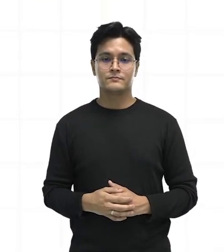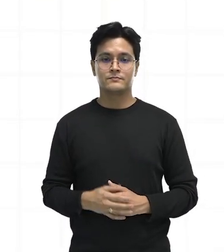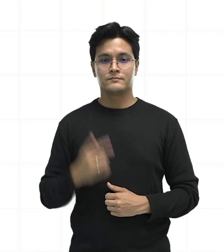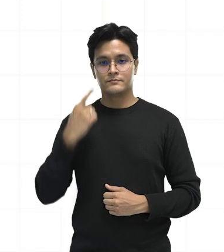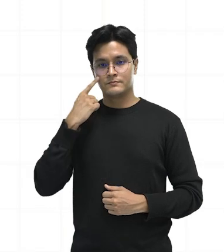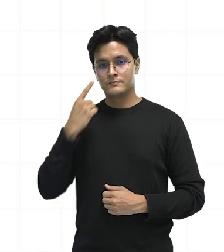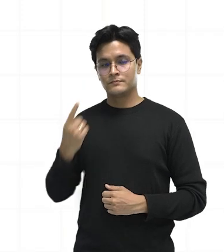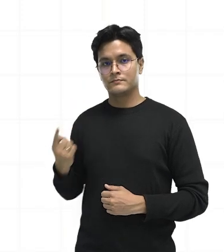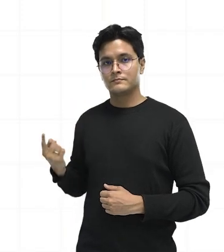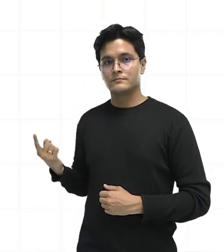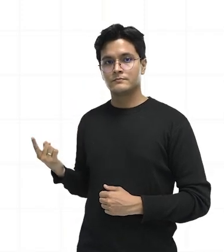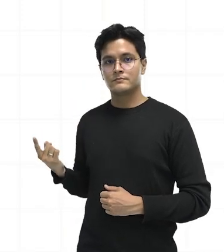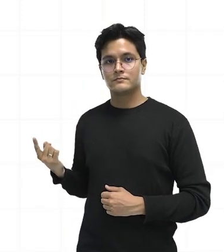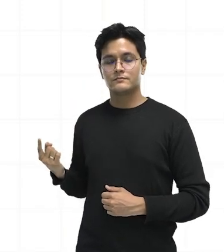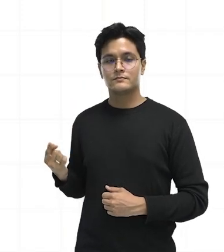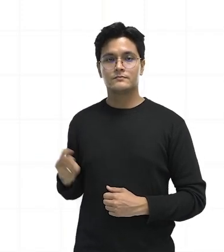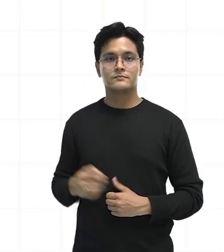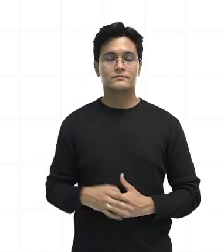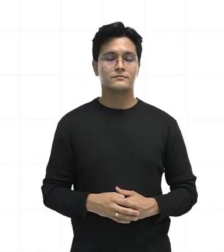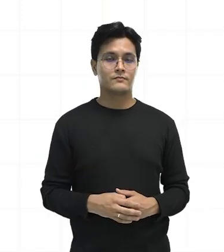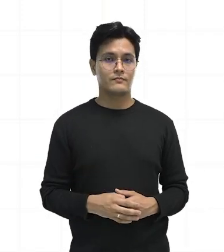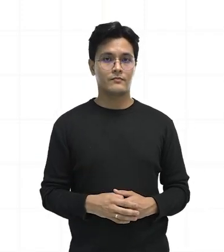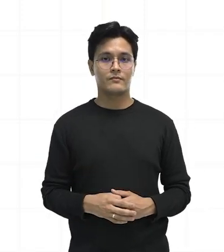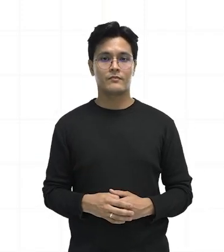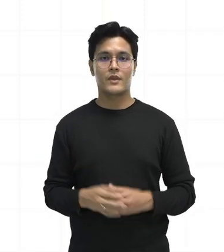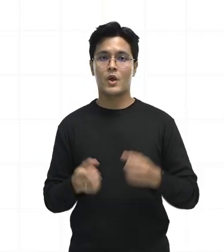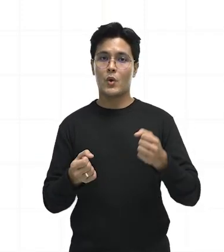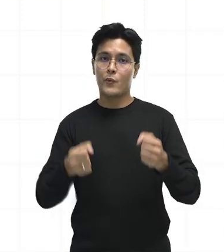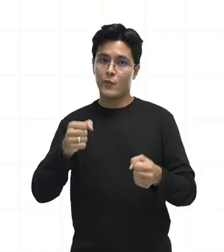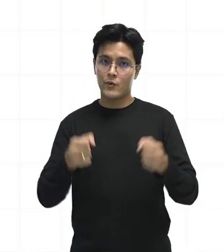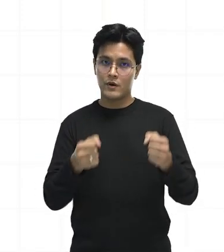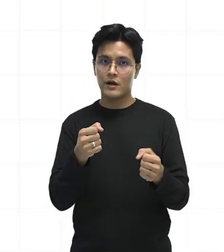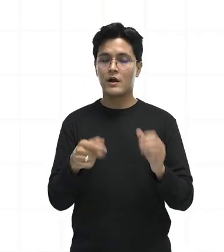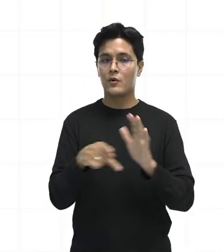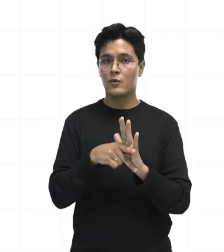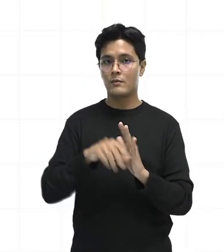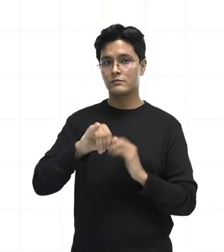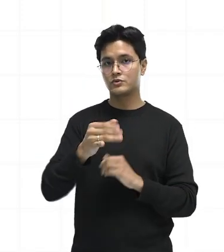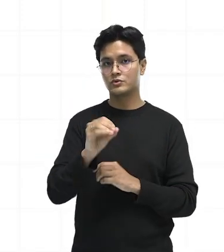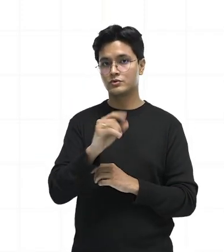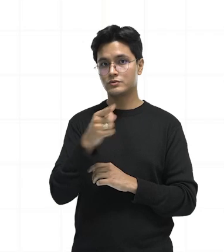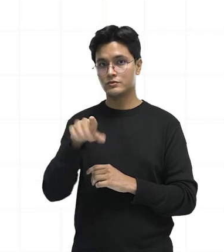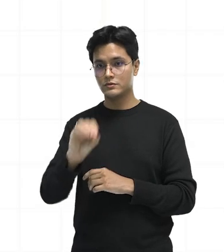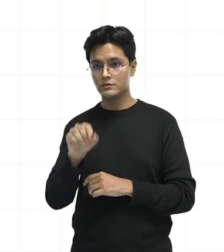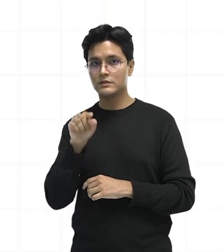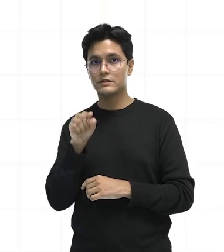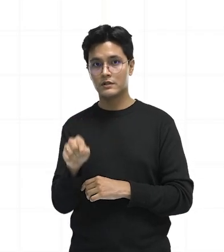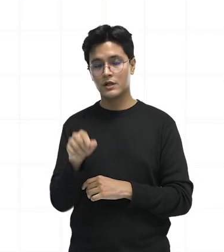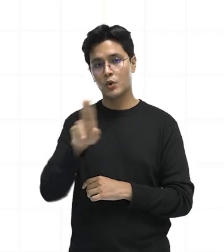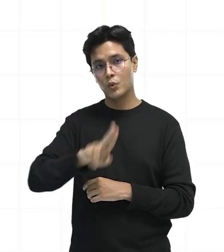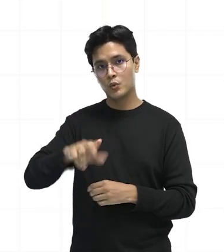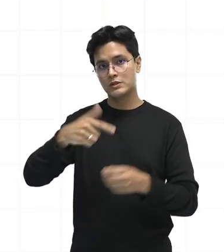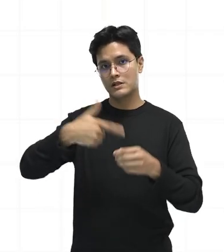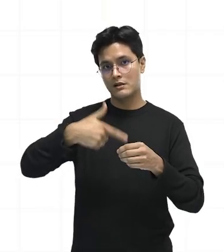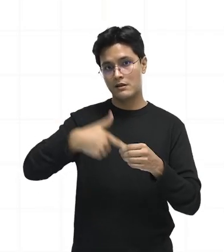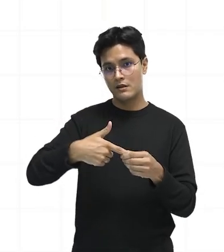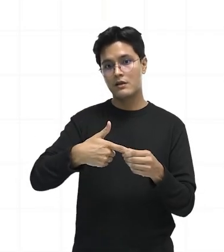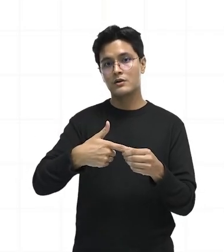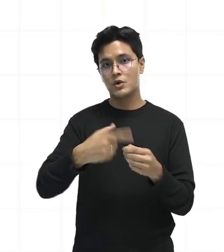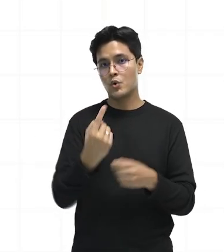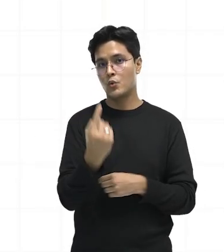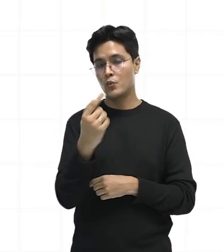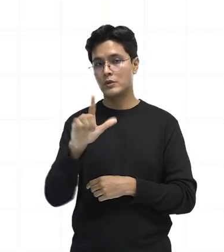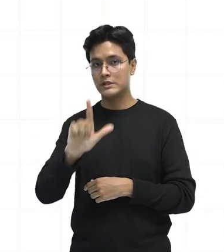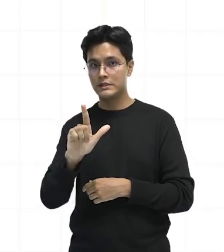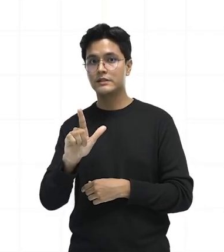ó. O carro de João consome 1 litro de gasolina a cada 10 km.